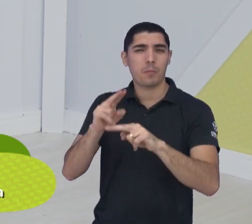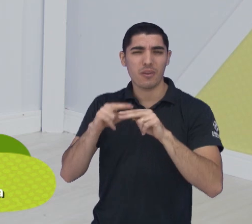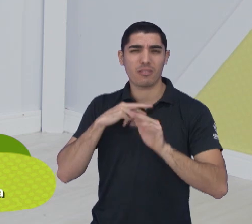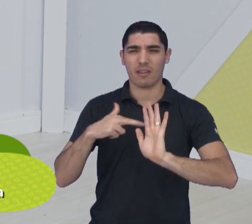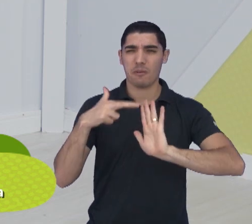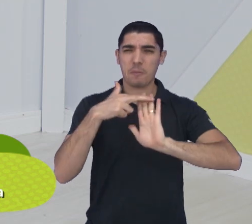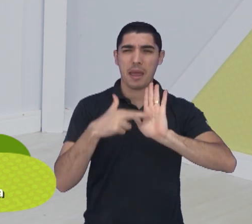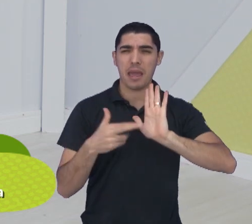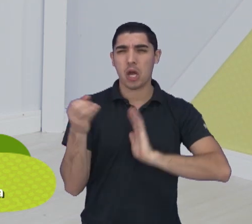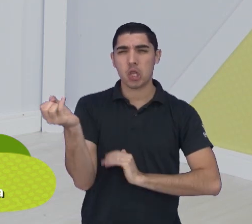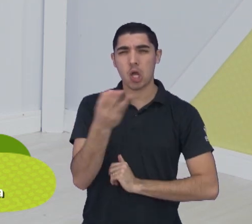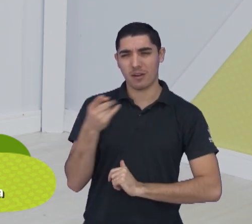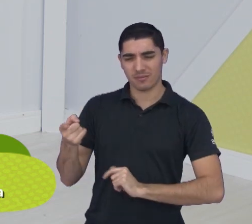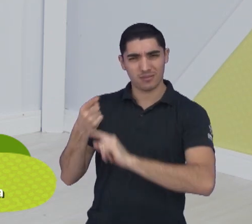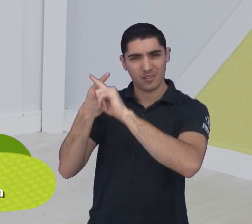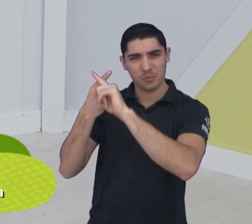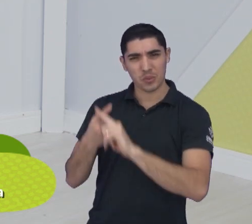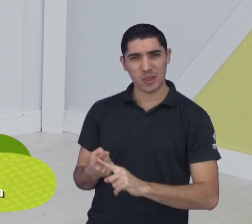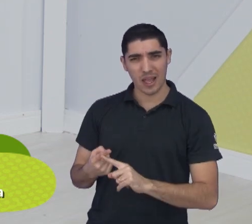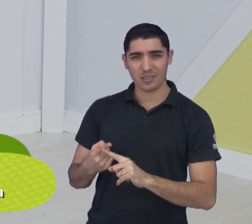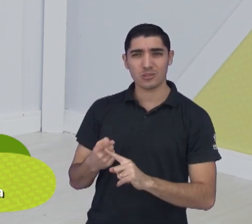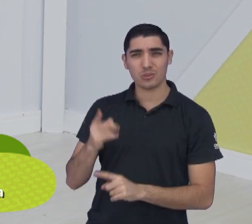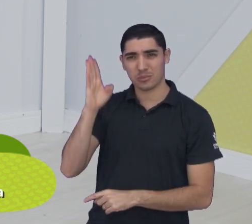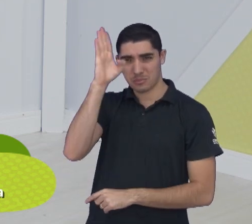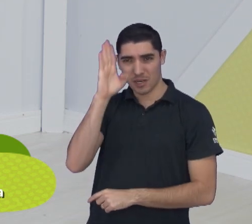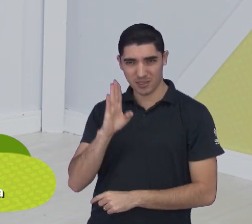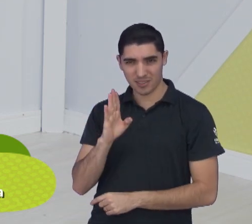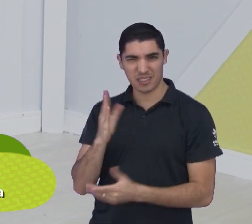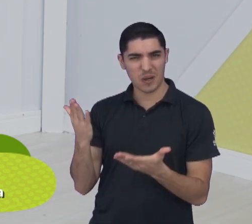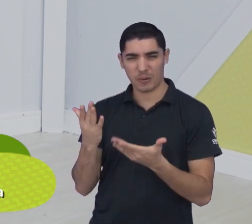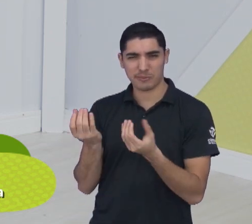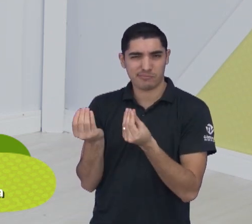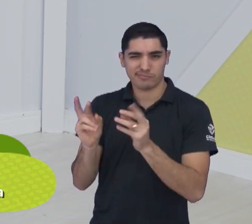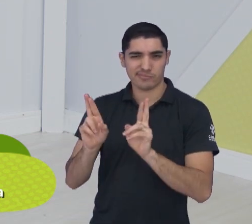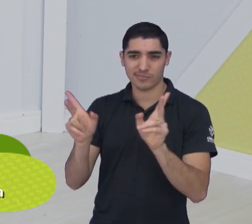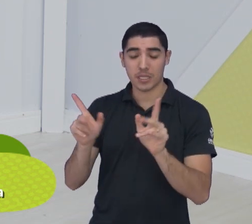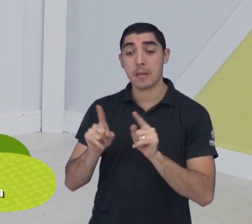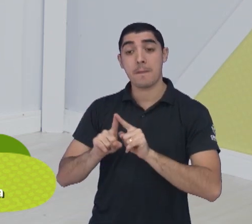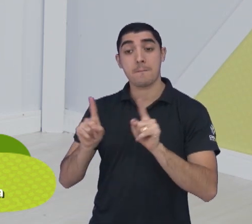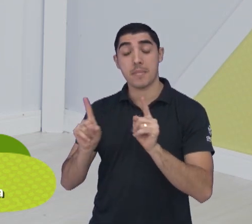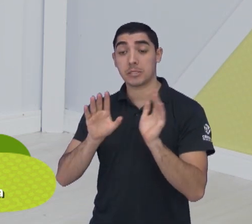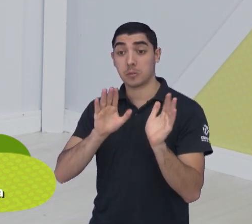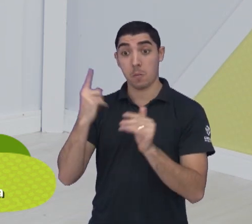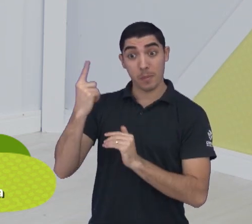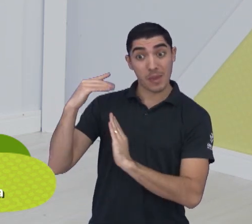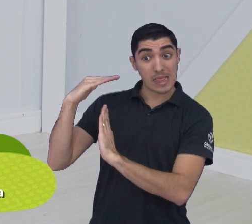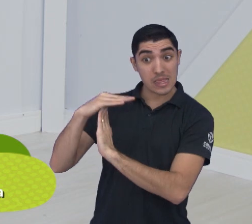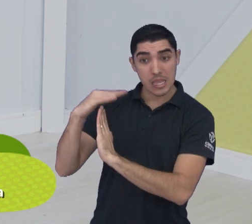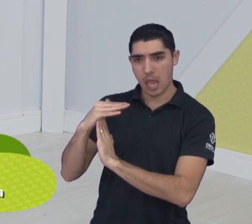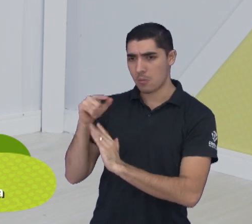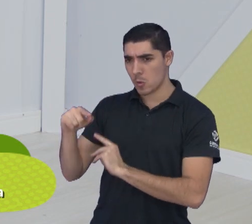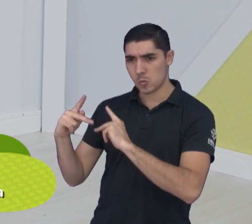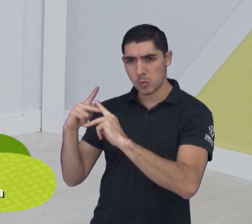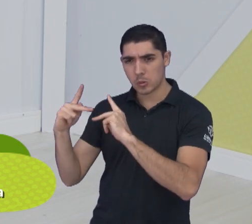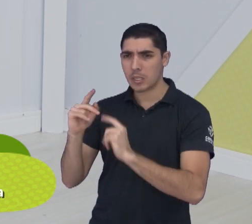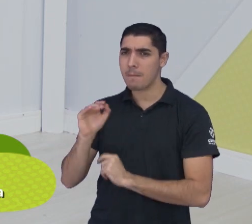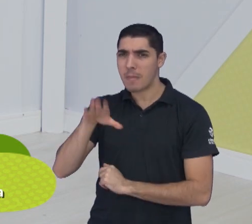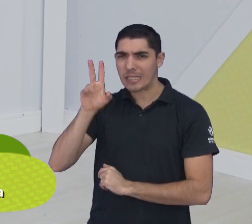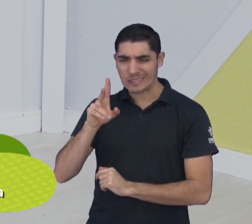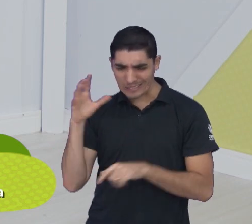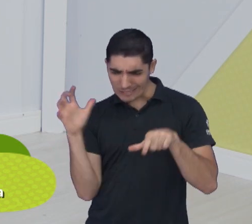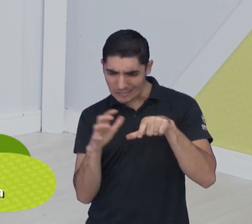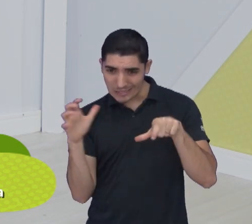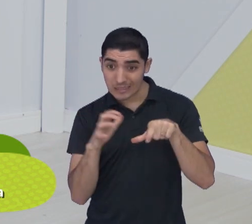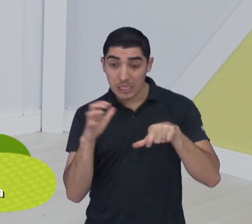aí da Liga Nacional, mas bela vitória do Taubaté. Primeiro tempo foi do São José, o segundo tempo total aí do Taubaté, boa vitória